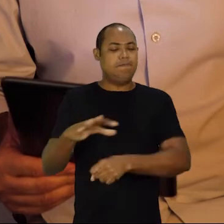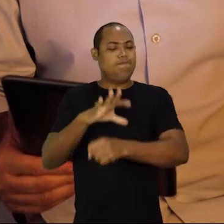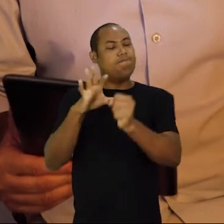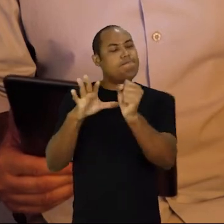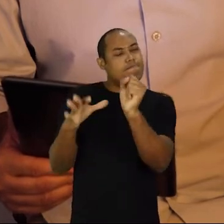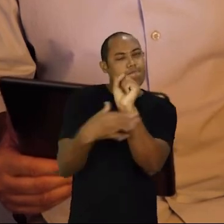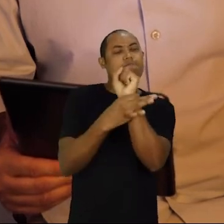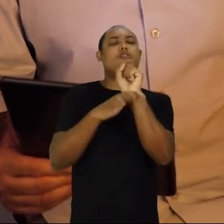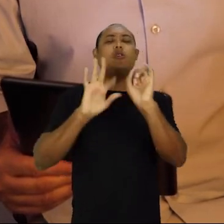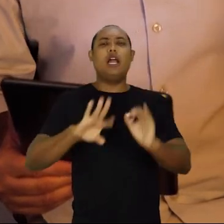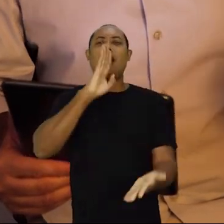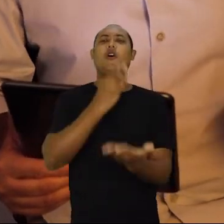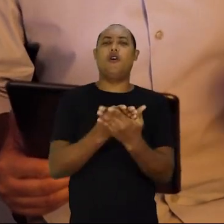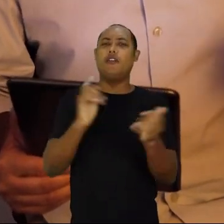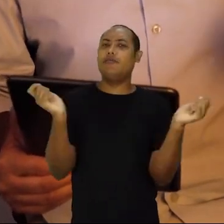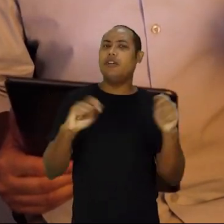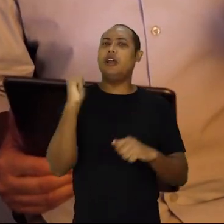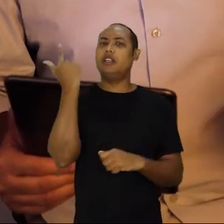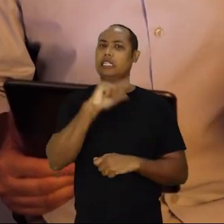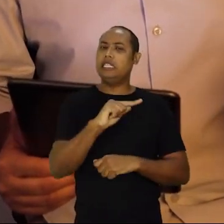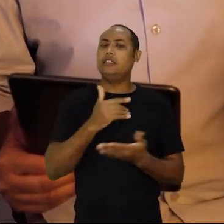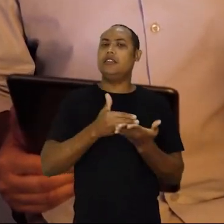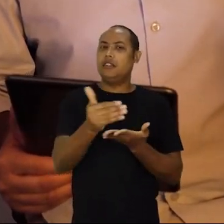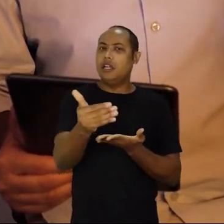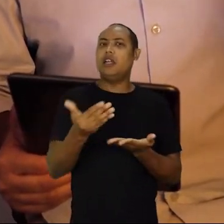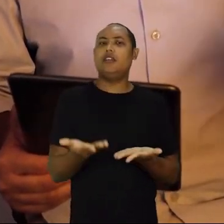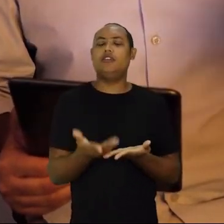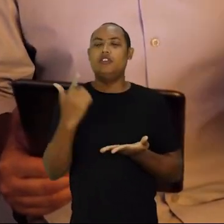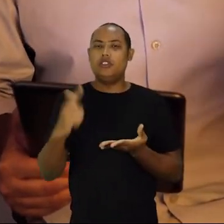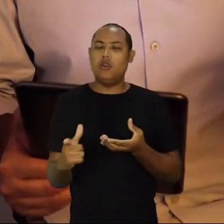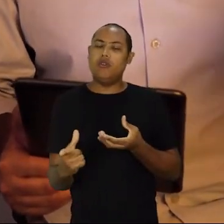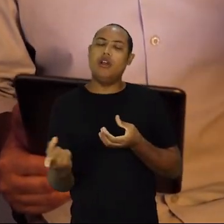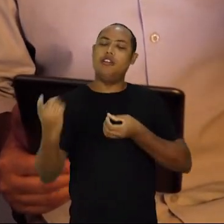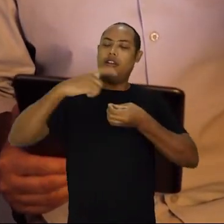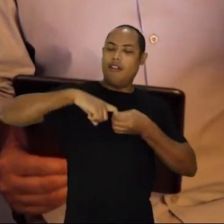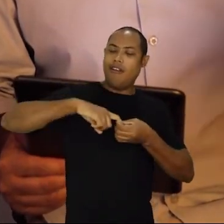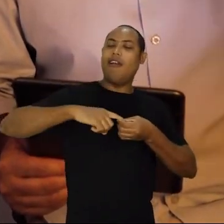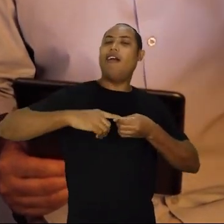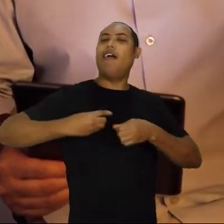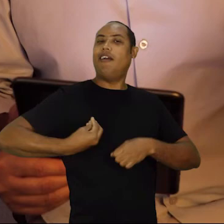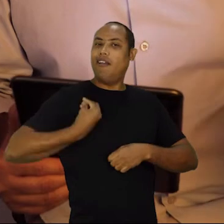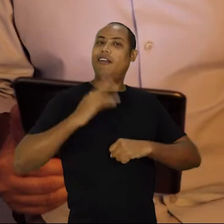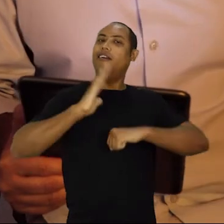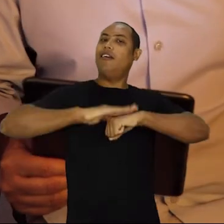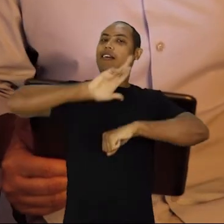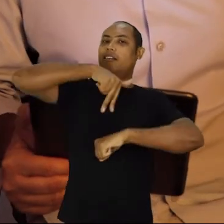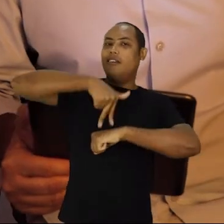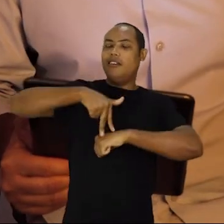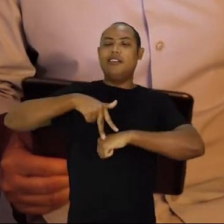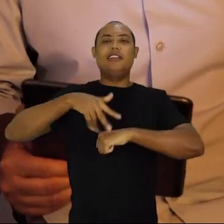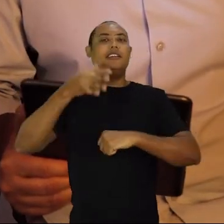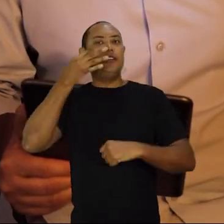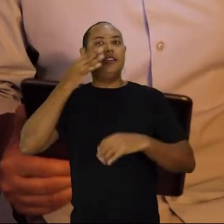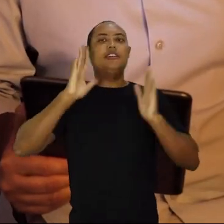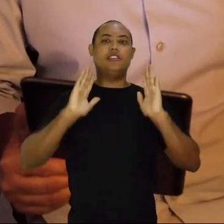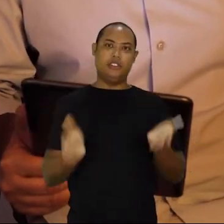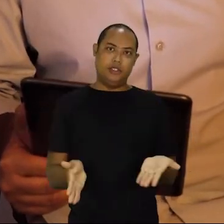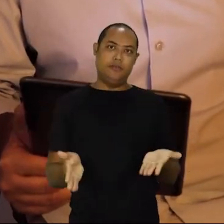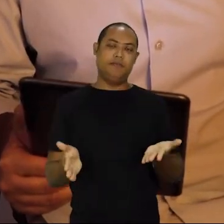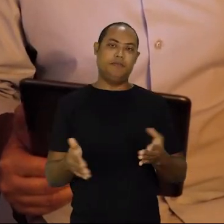vacinada e, portanto, isso nos dá essa segurança e essa confiança de promovermos o